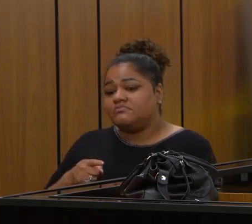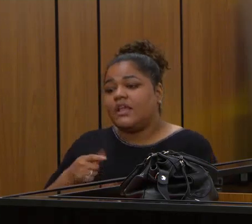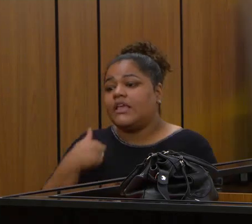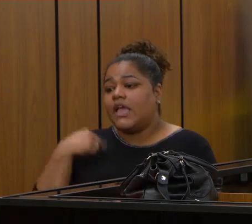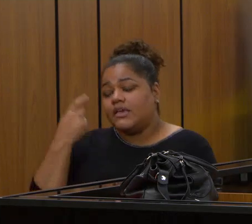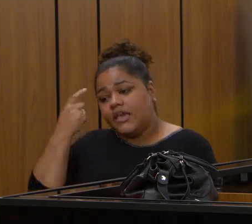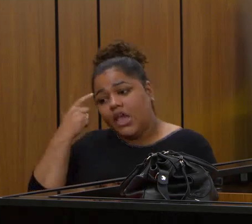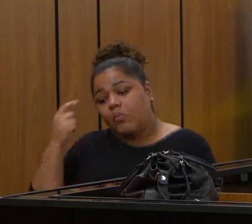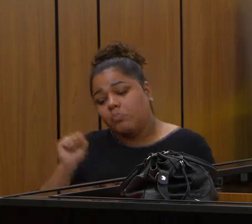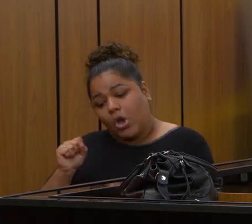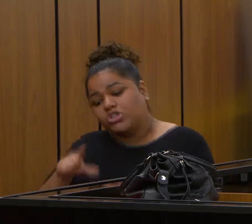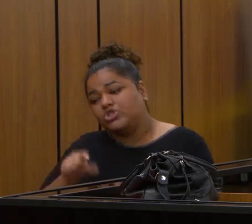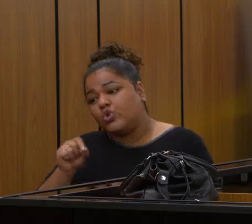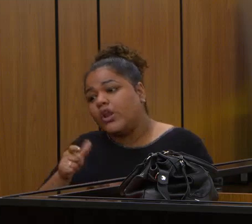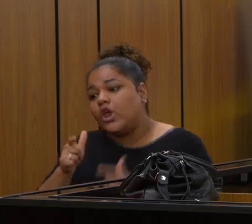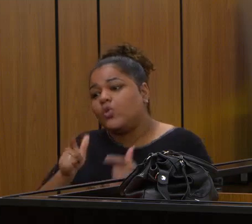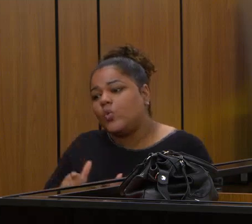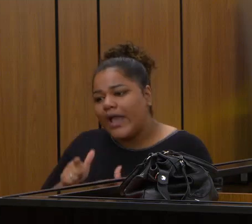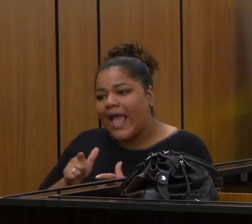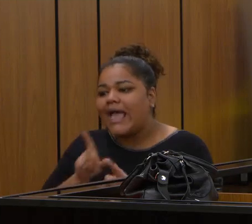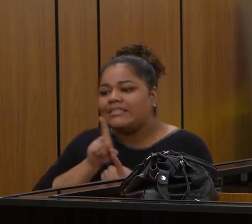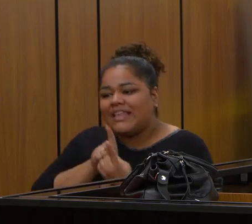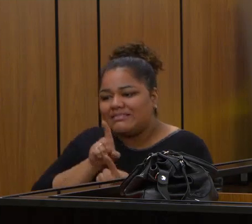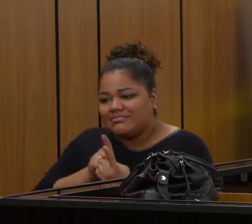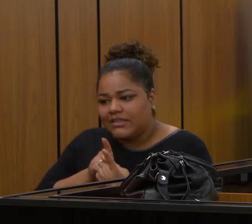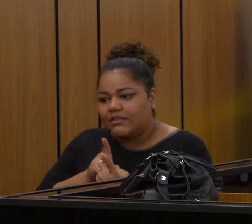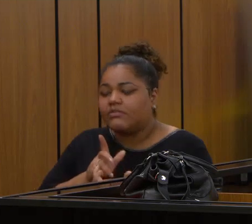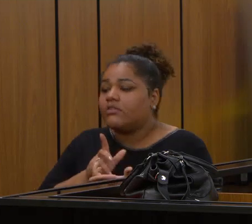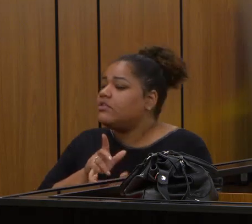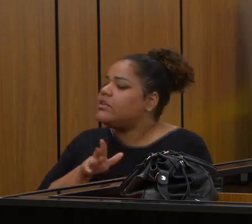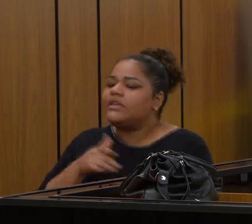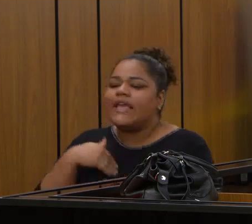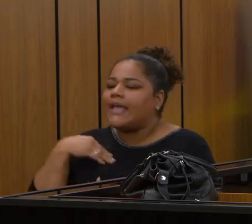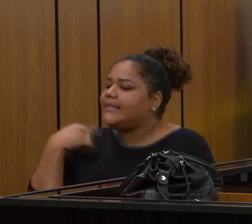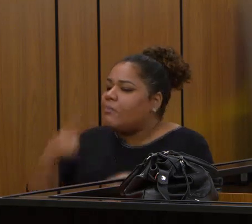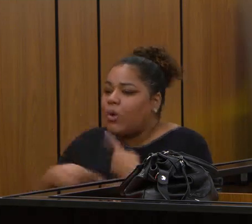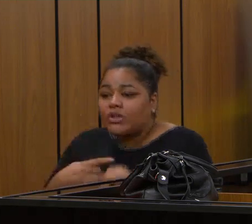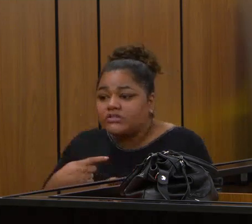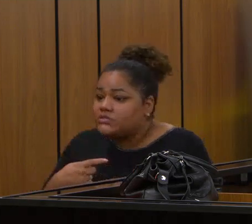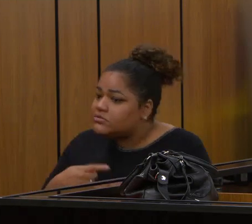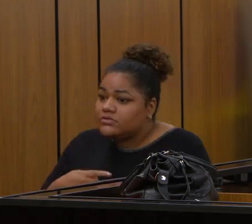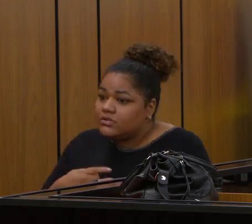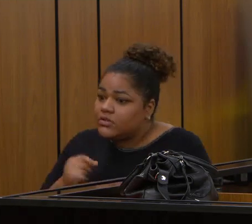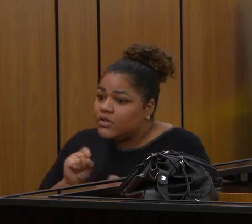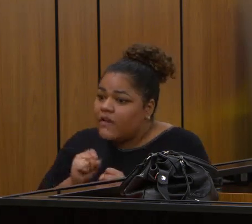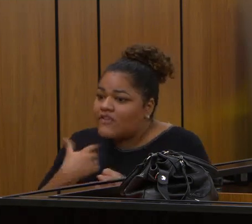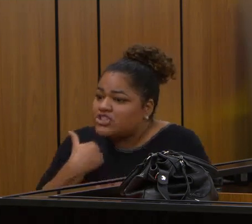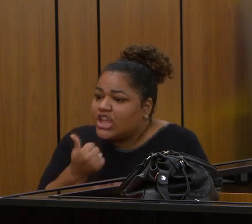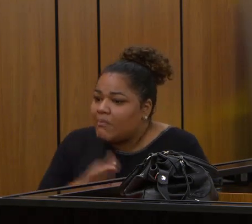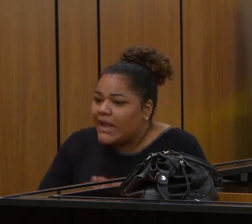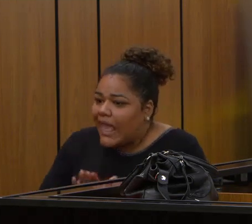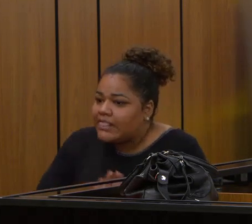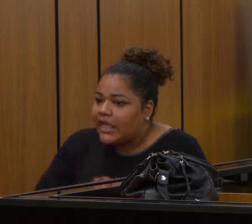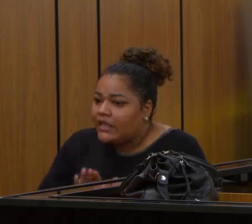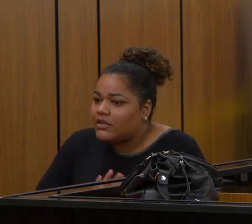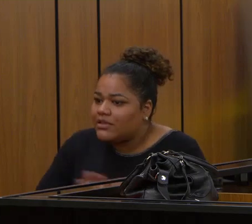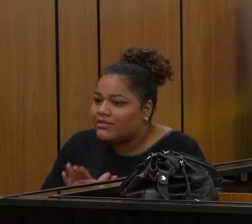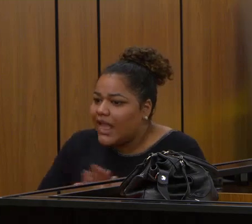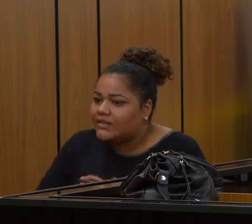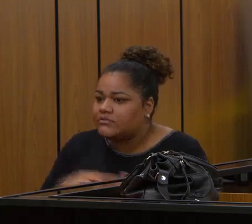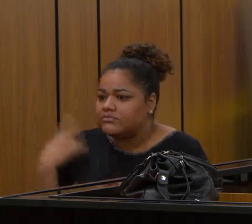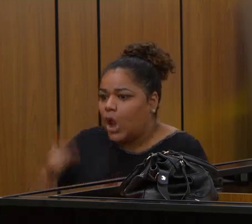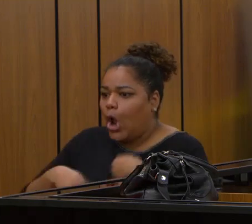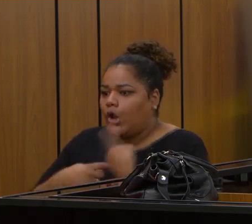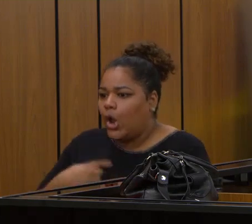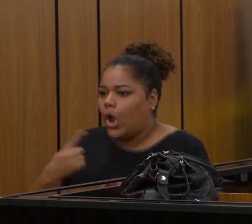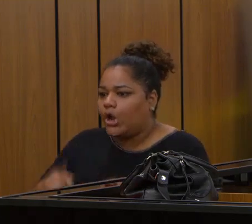para mim mas só que depois não foi nada disso você fica Deus orar este chama quando quer chamar e muitas